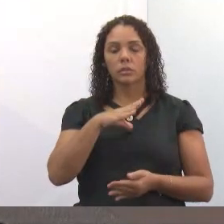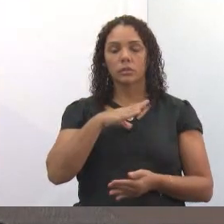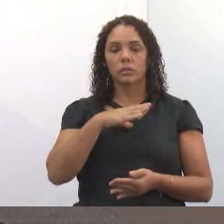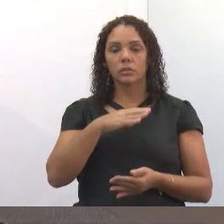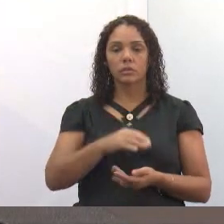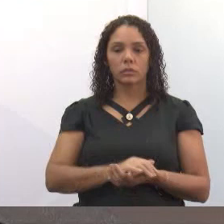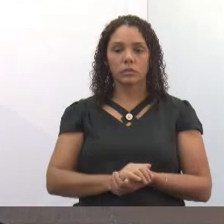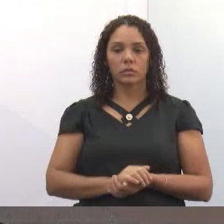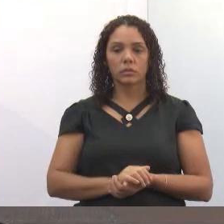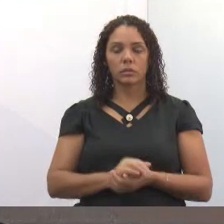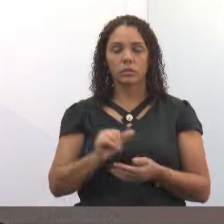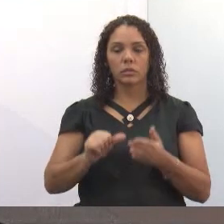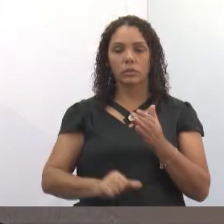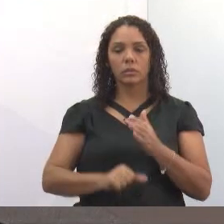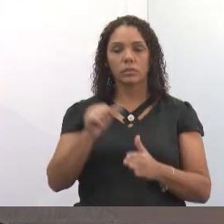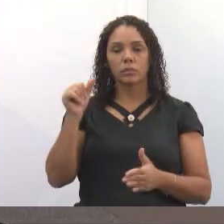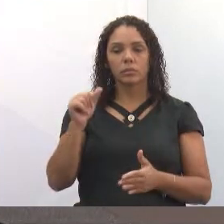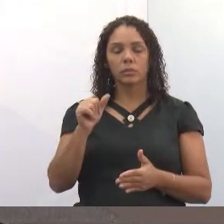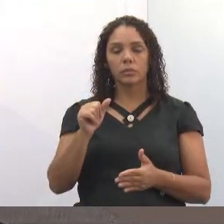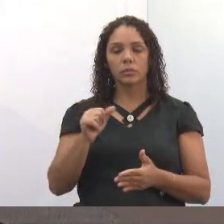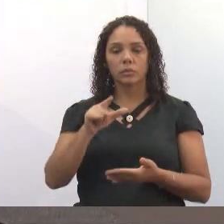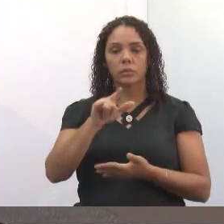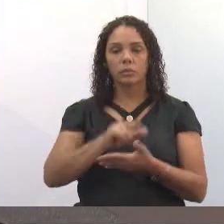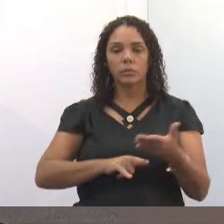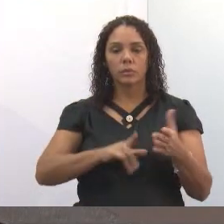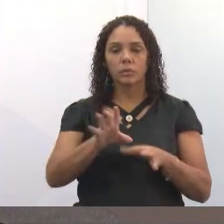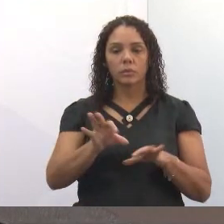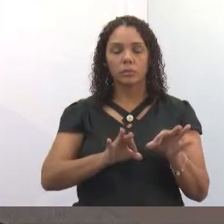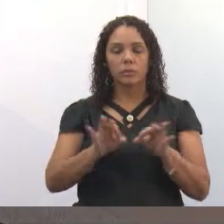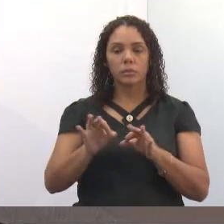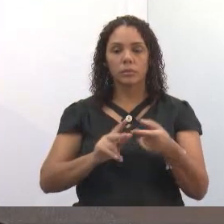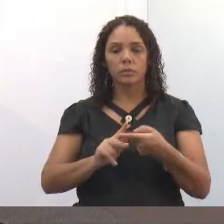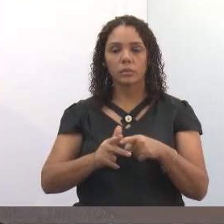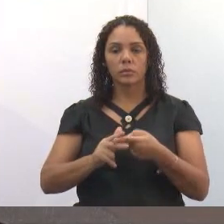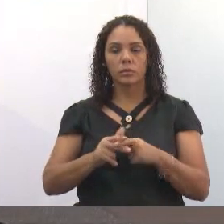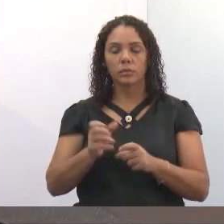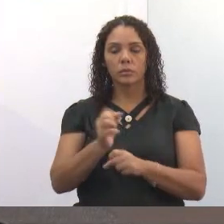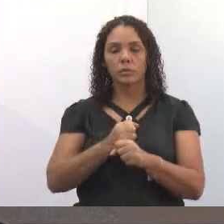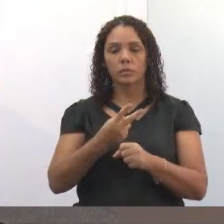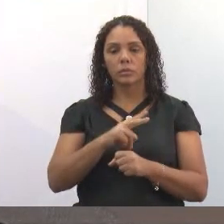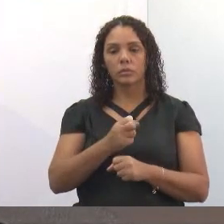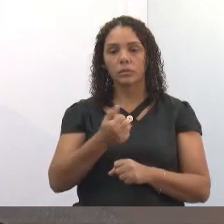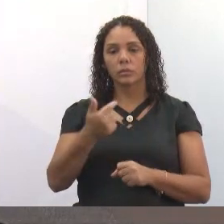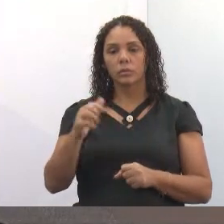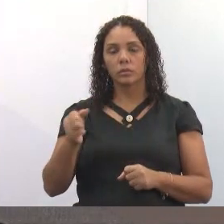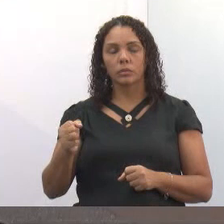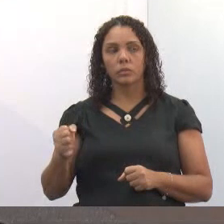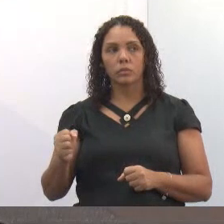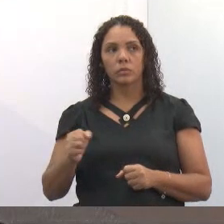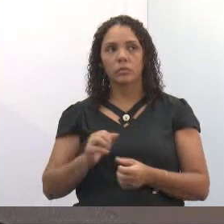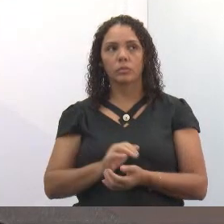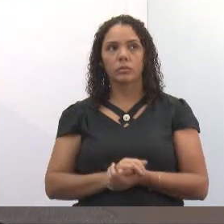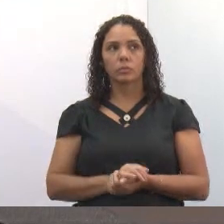das primeiras regularizações fundiárias regularizadas no ano de 2018, no